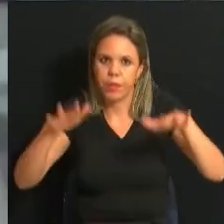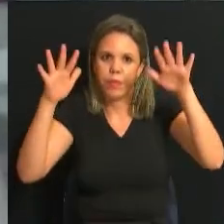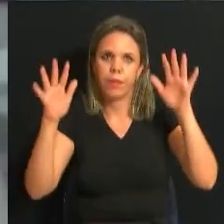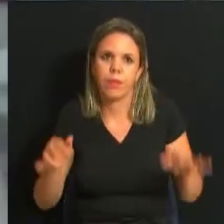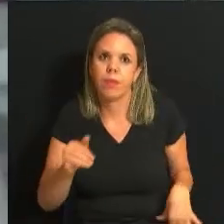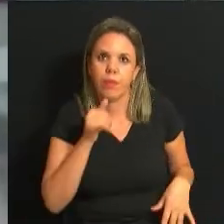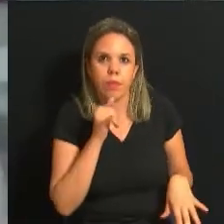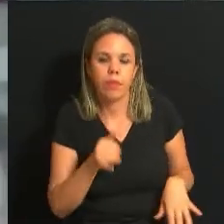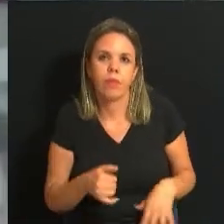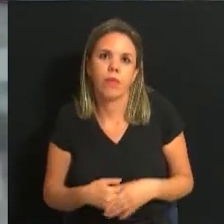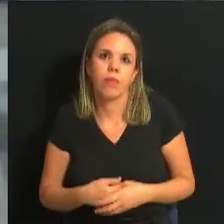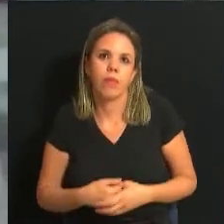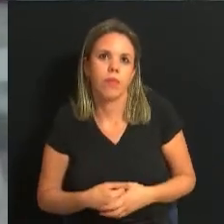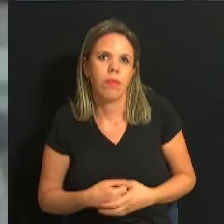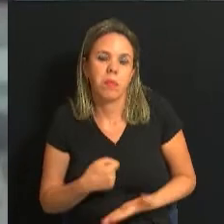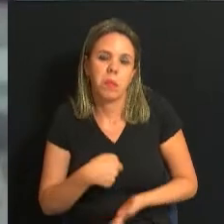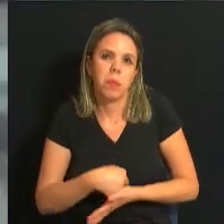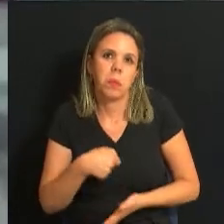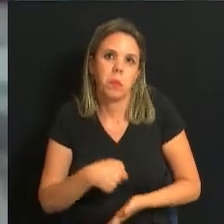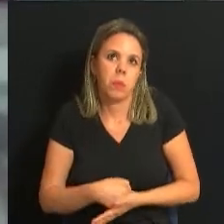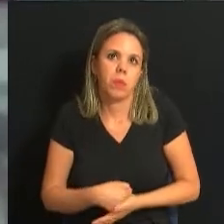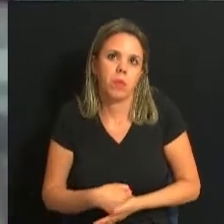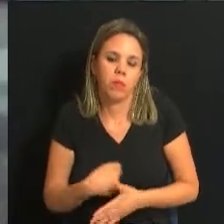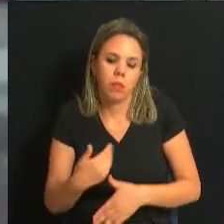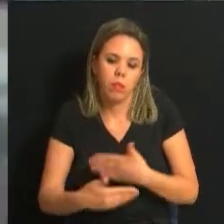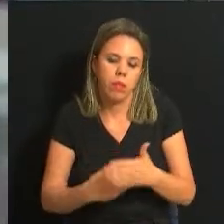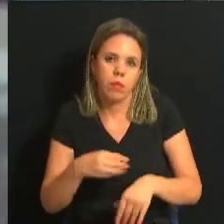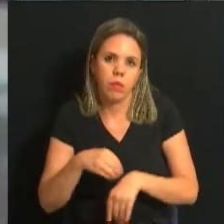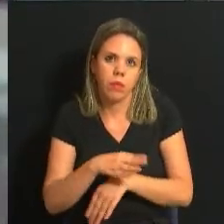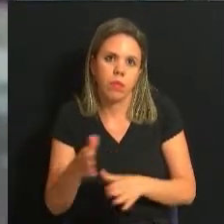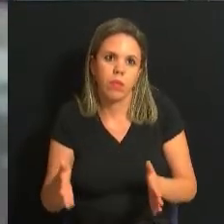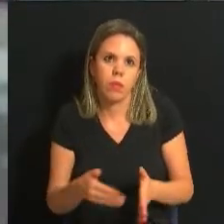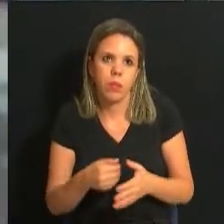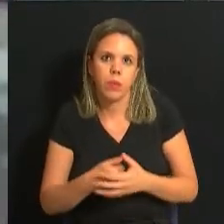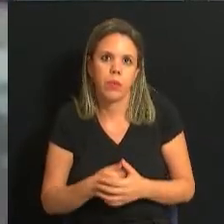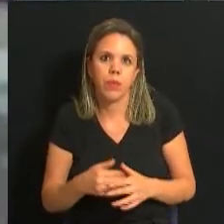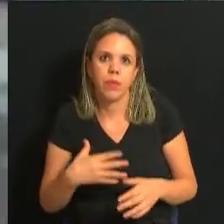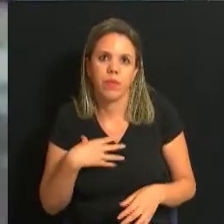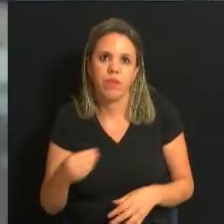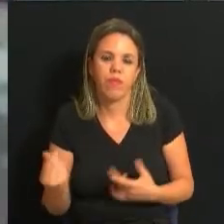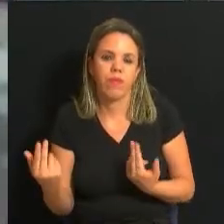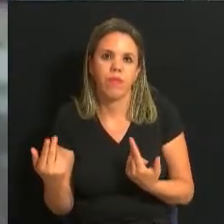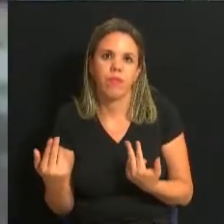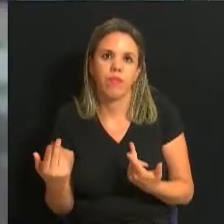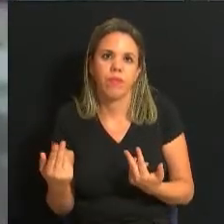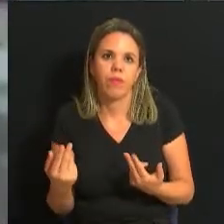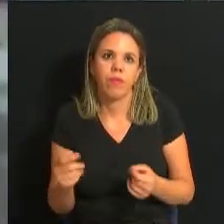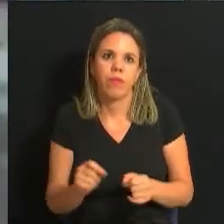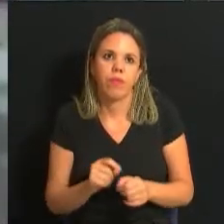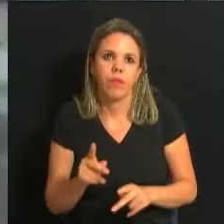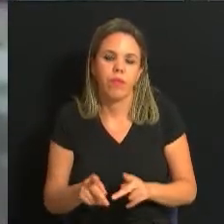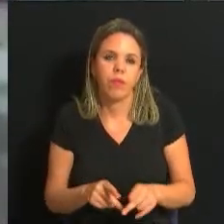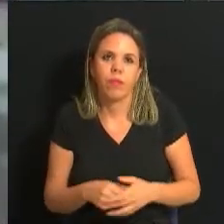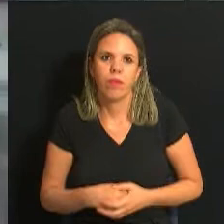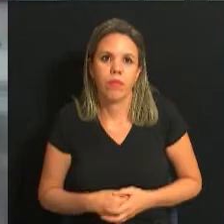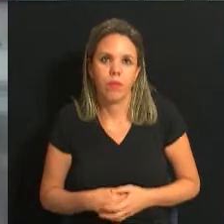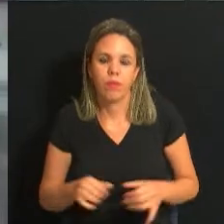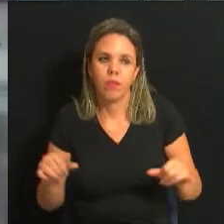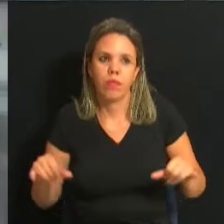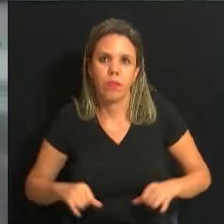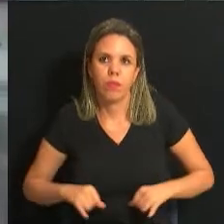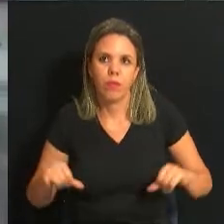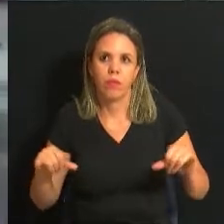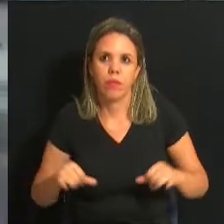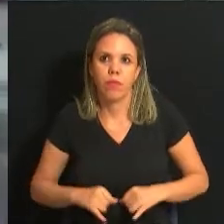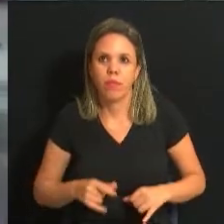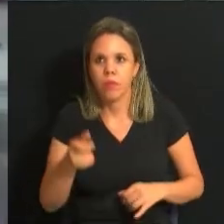educada num padrão muito rígido, a minha tendência de reproduzir esse padrão com os meus filhos é igual. Isso vai causar dor, vai causar sofrimento, até que eu